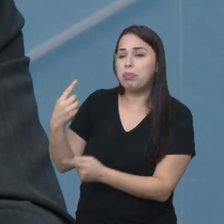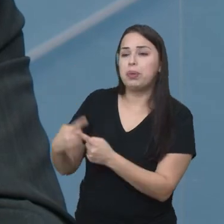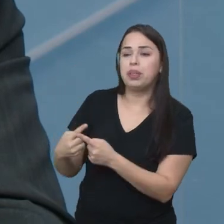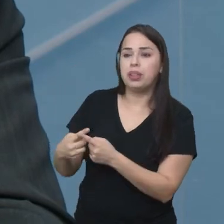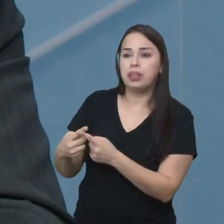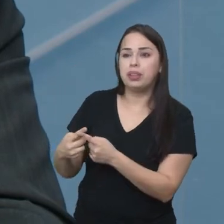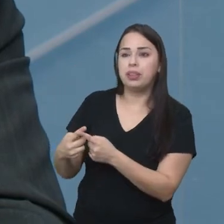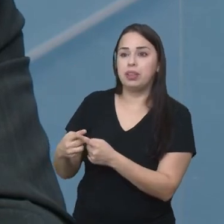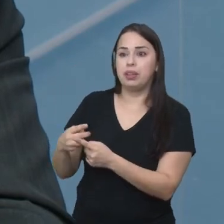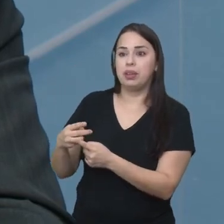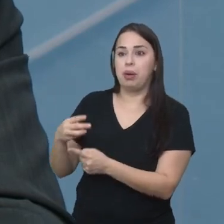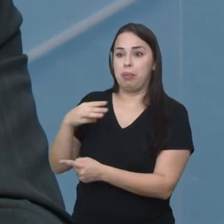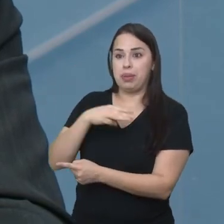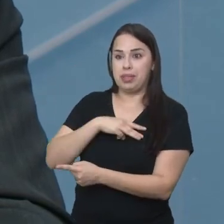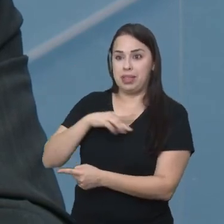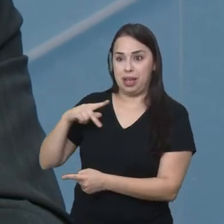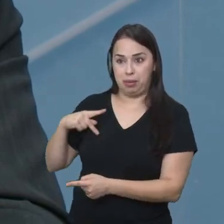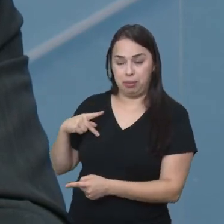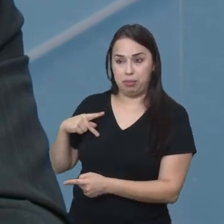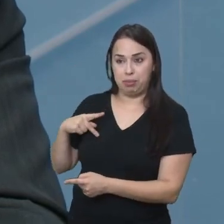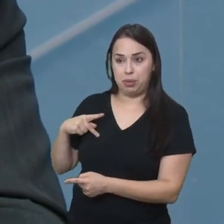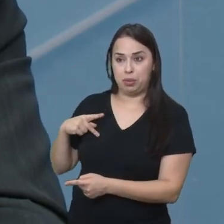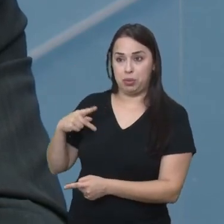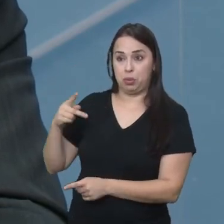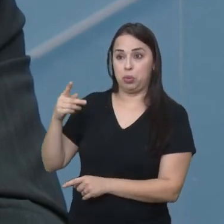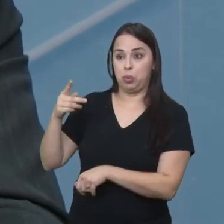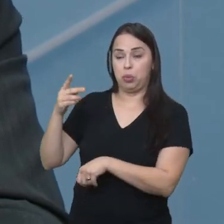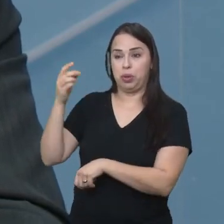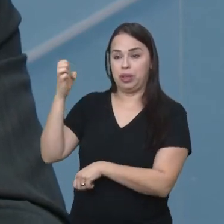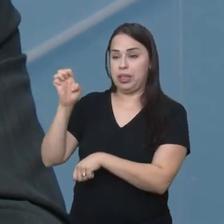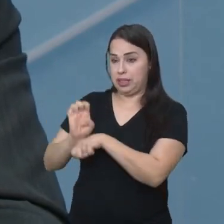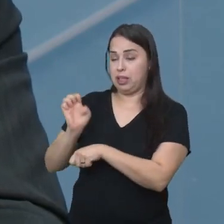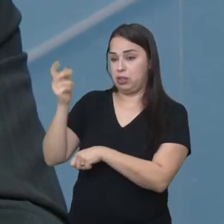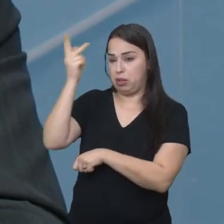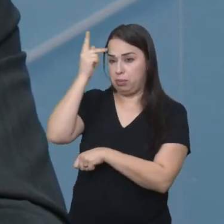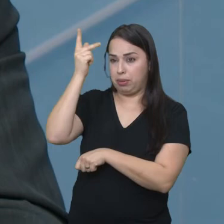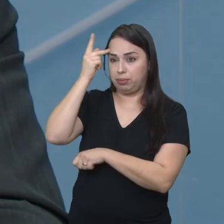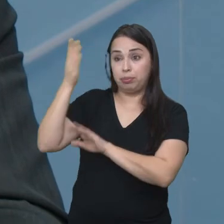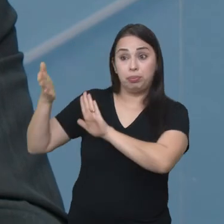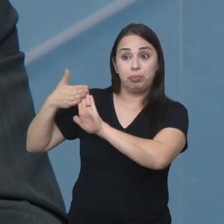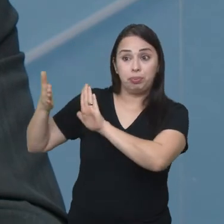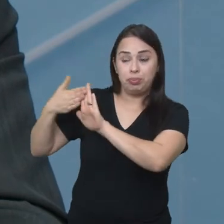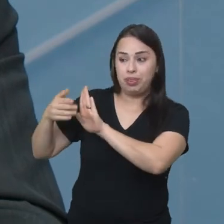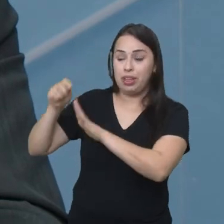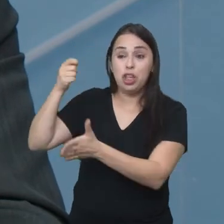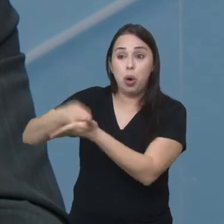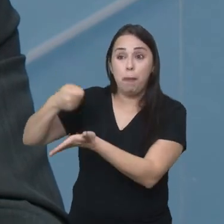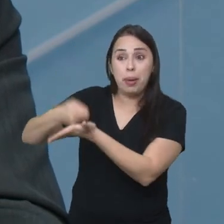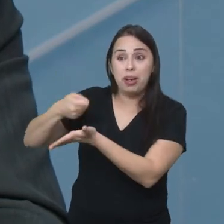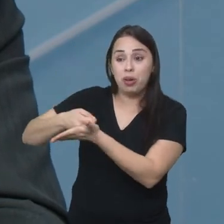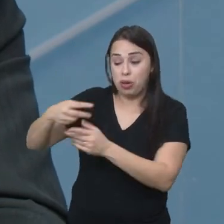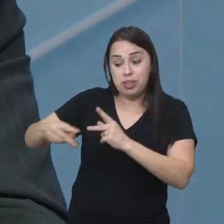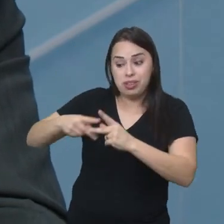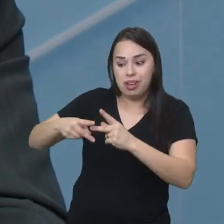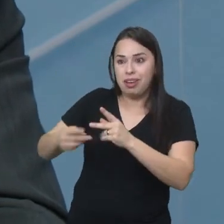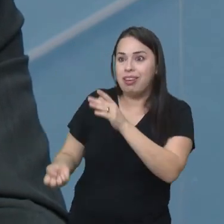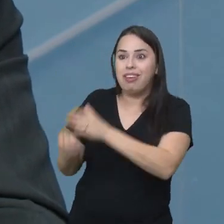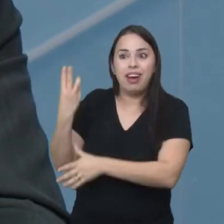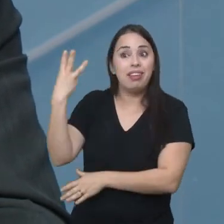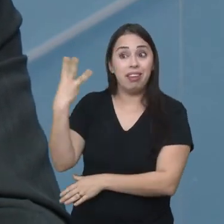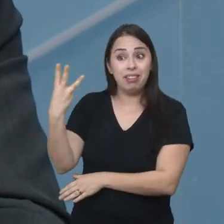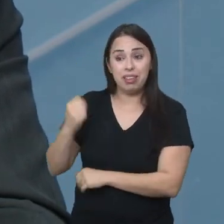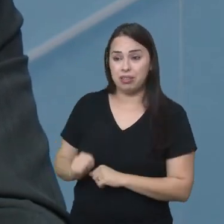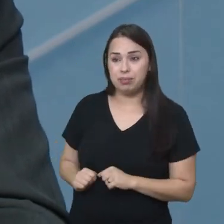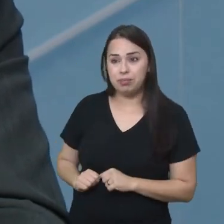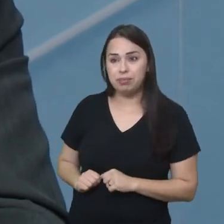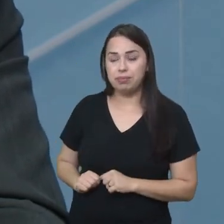Paulo propôs uma ação para obrigar o município a criar um 3º conselho. Né? Eu acho que um